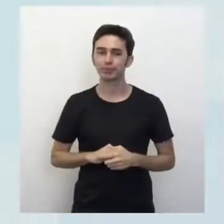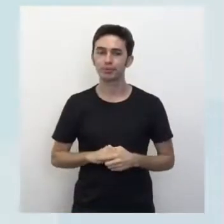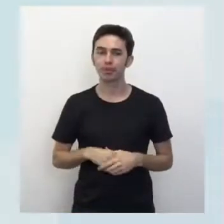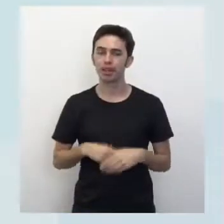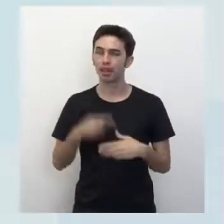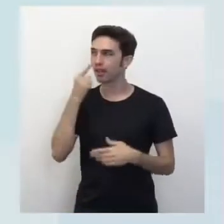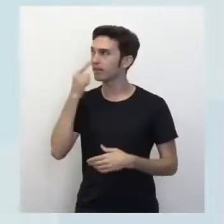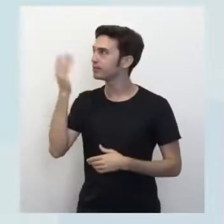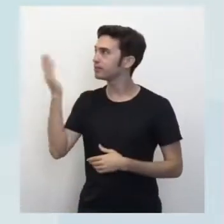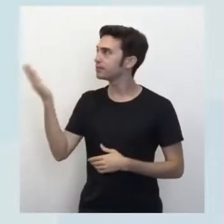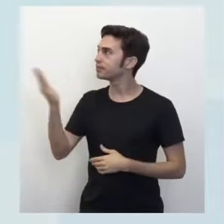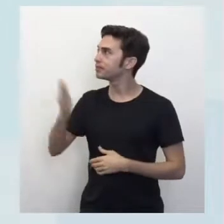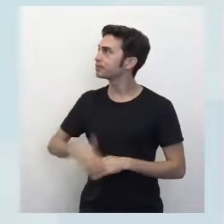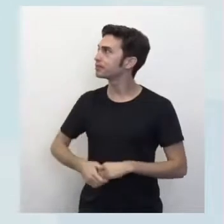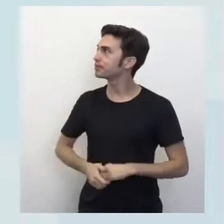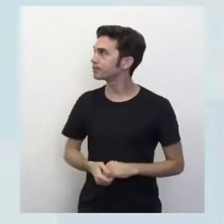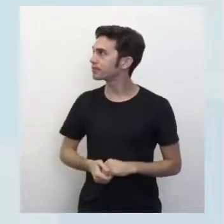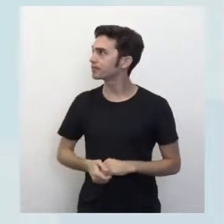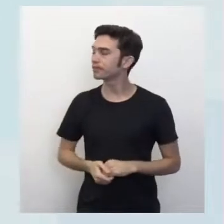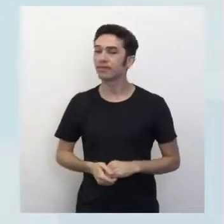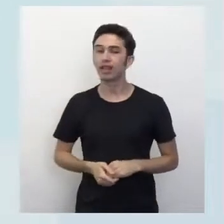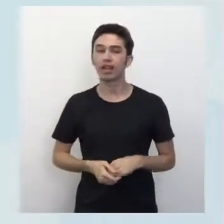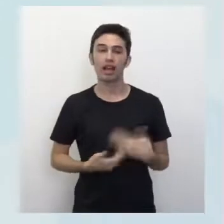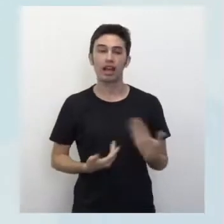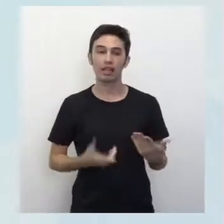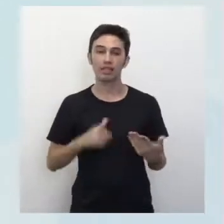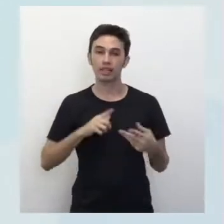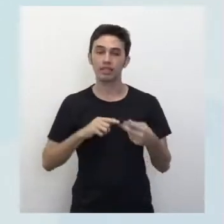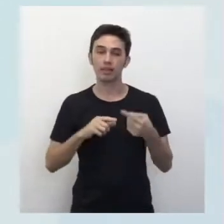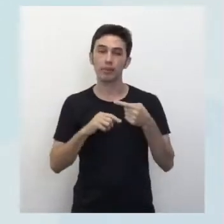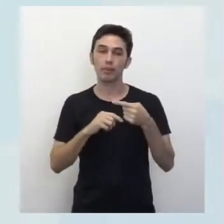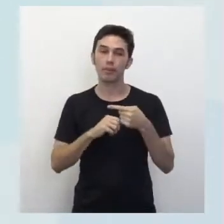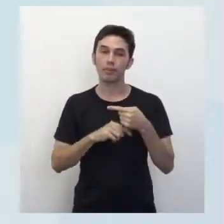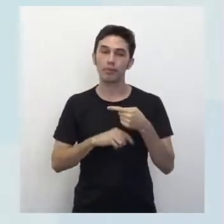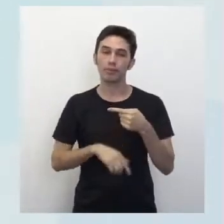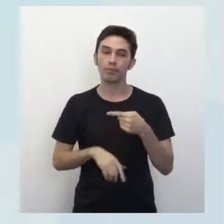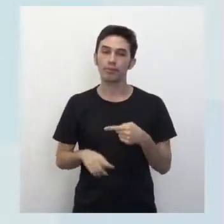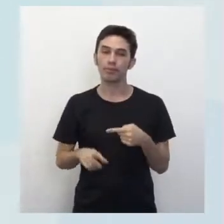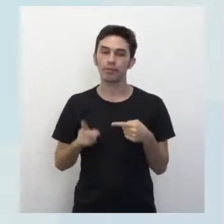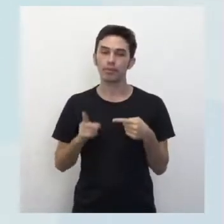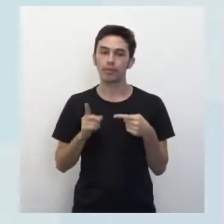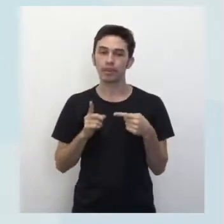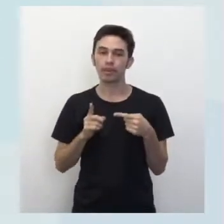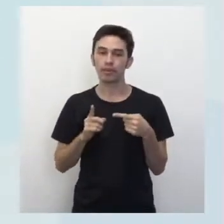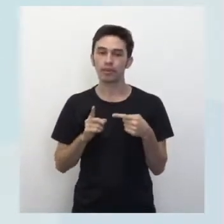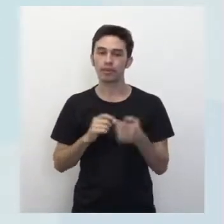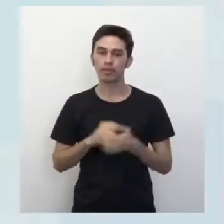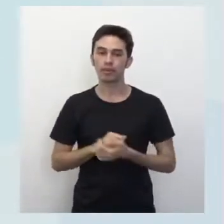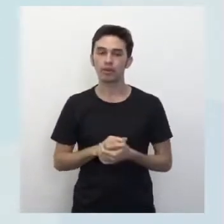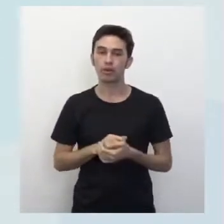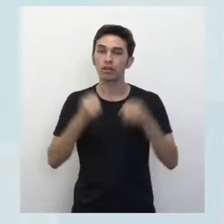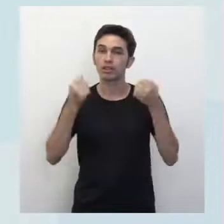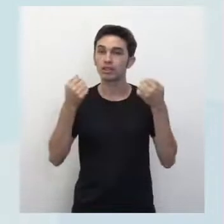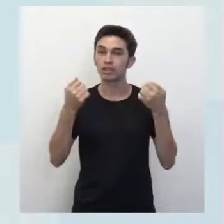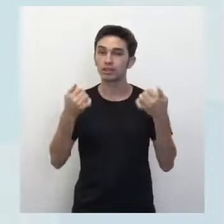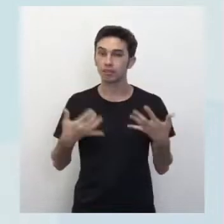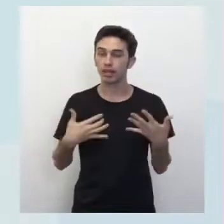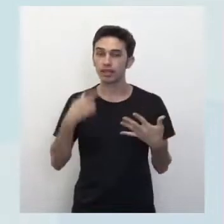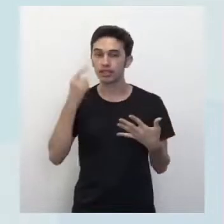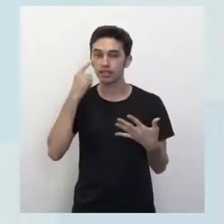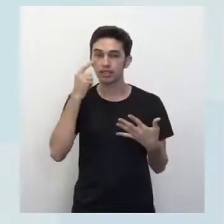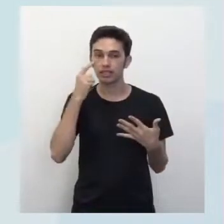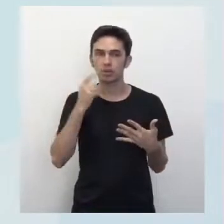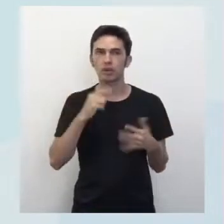tela para vocês, então, aparece o seguinte, olha, quando a gente fala de conceber o